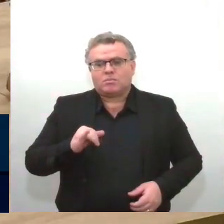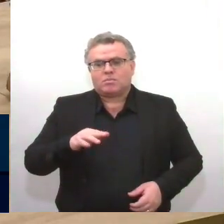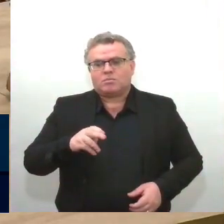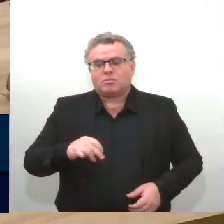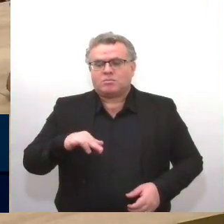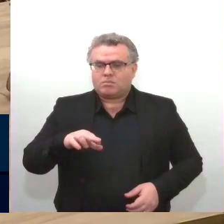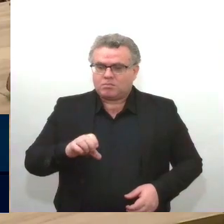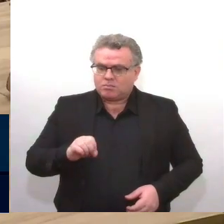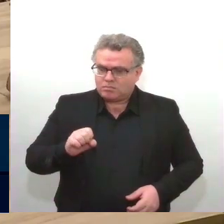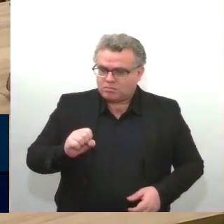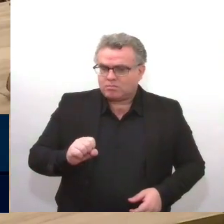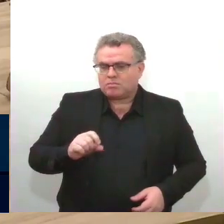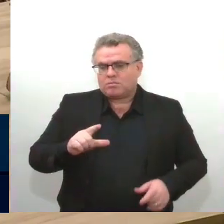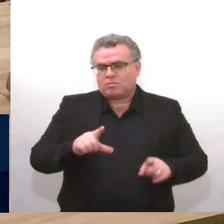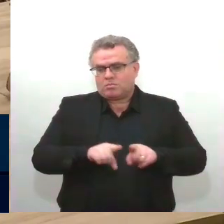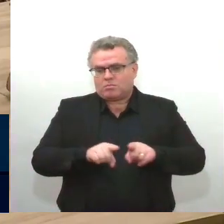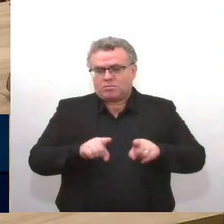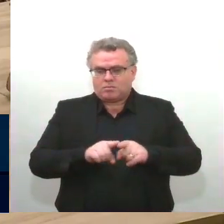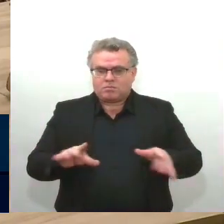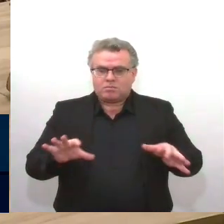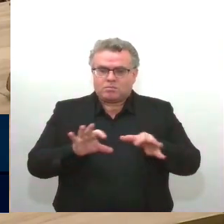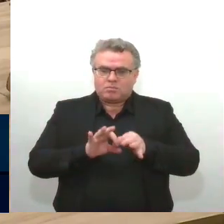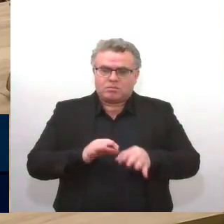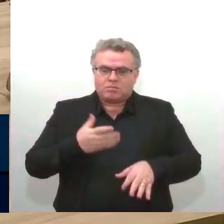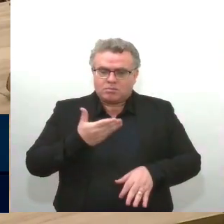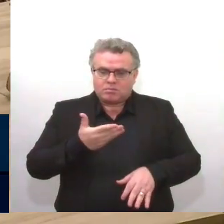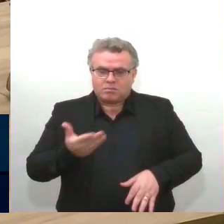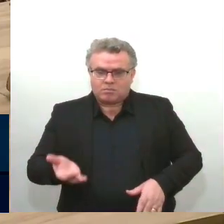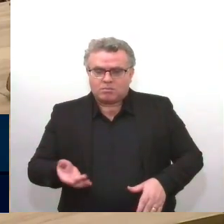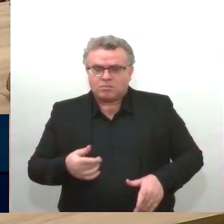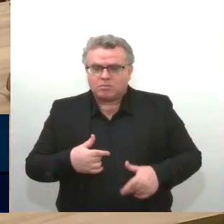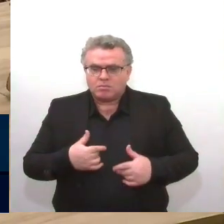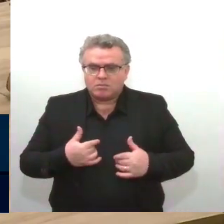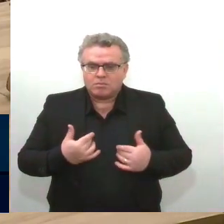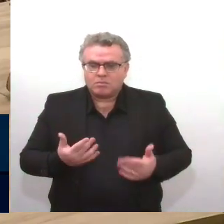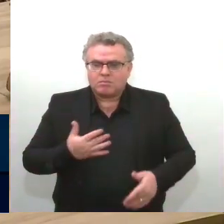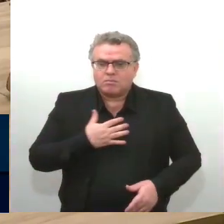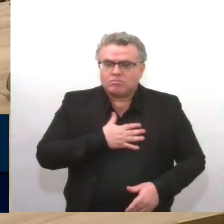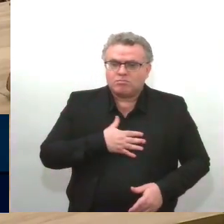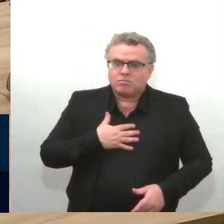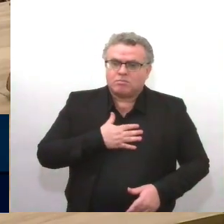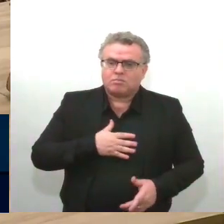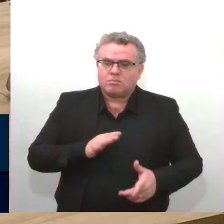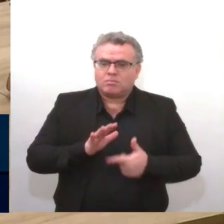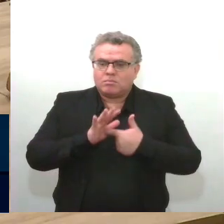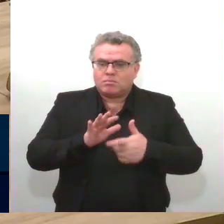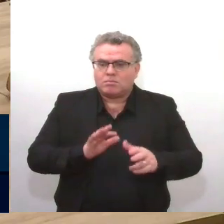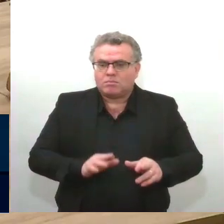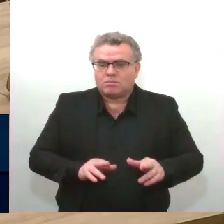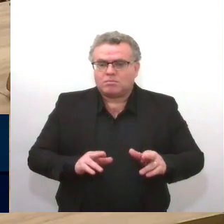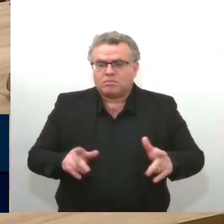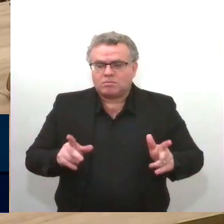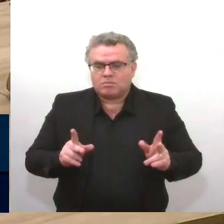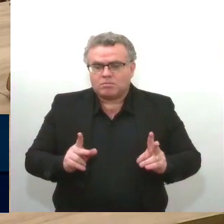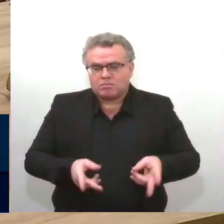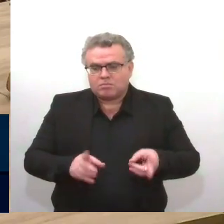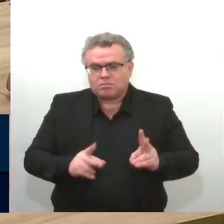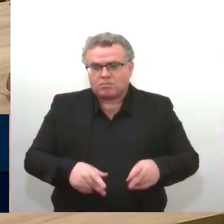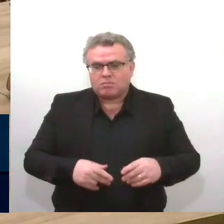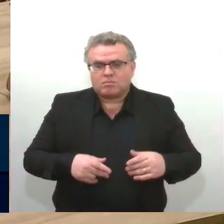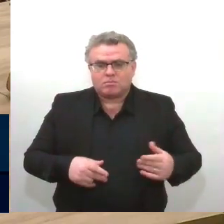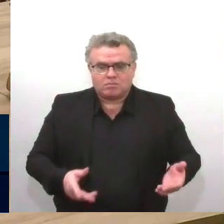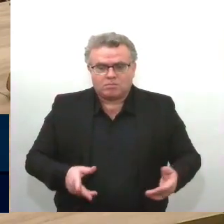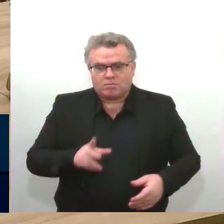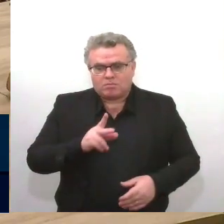afetiva muito grande né que iria fazer a diferença e com certeza iria trabalhar para melhorar a